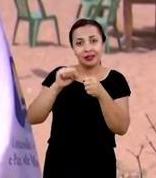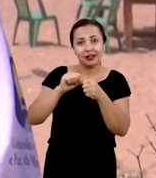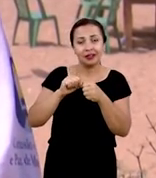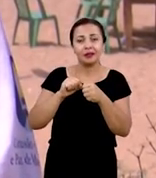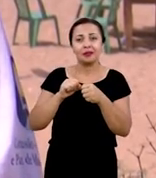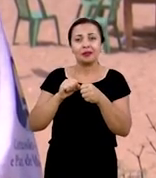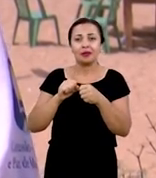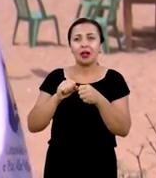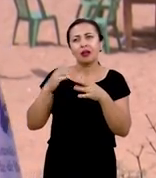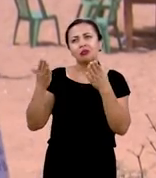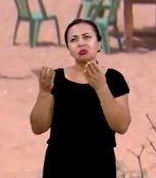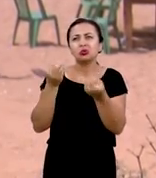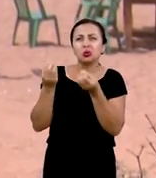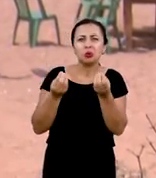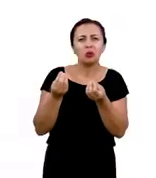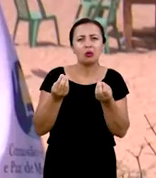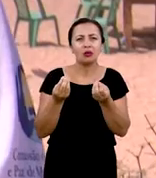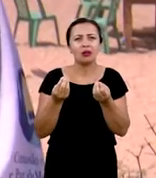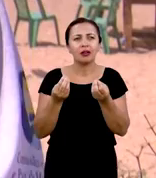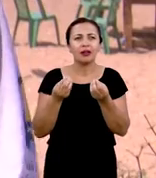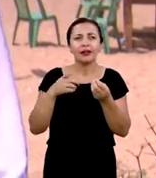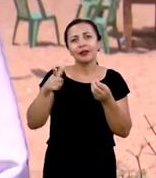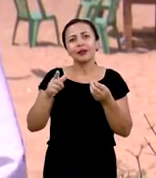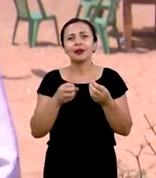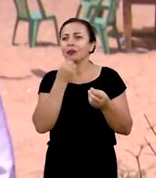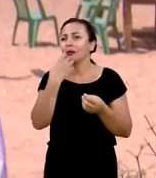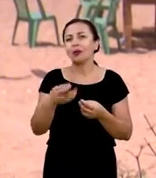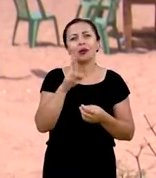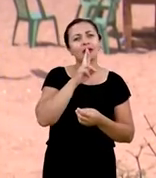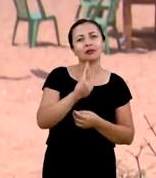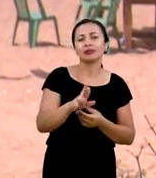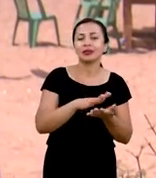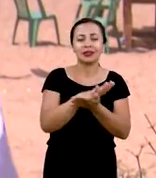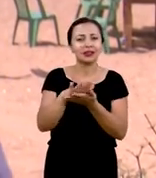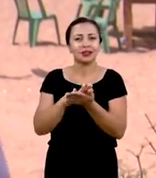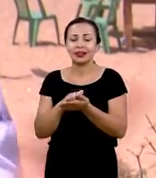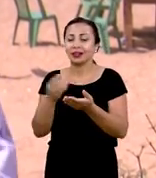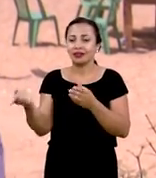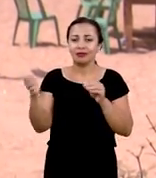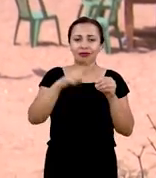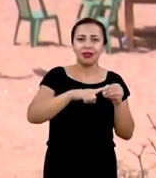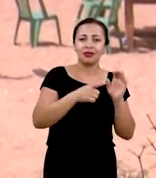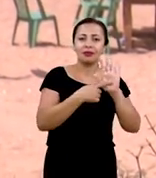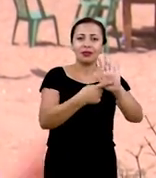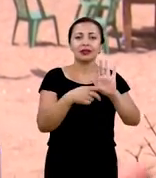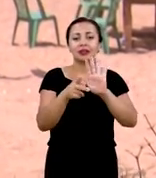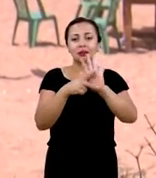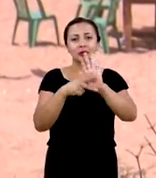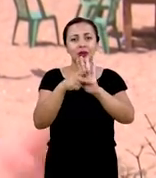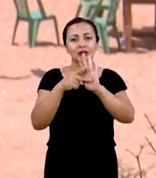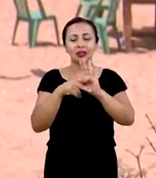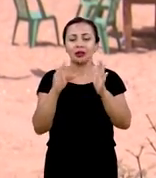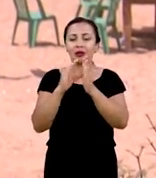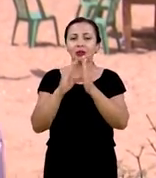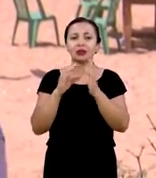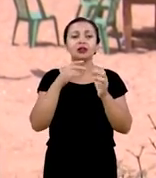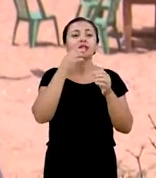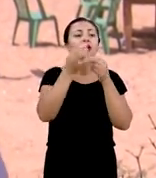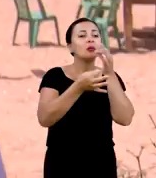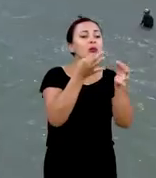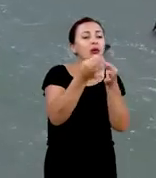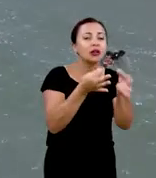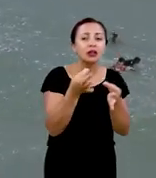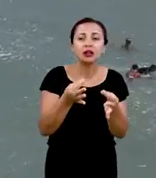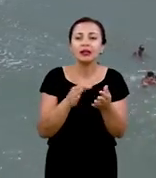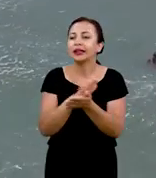feitas de uma maneira muito, diria assim, sem dar bons resultados, né? Você vem, apresenta o projeto, a comunidade faz as sugestões e nada